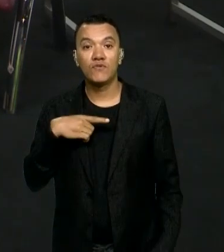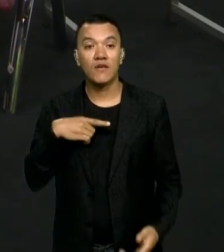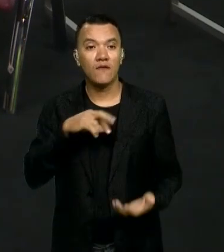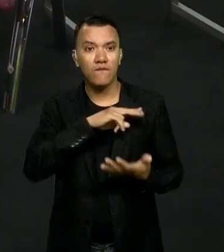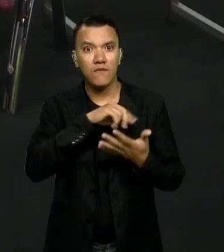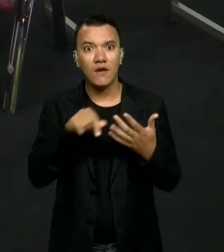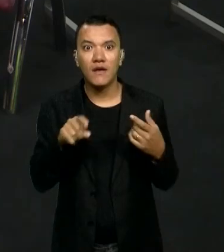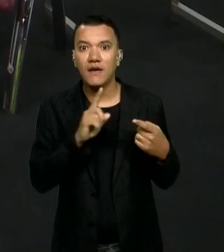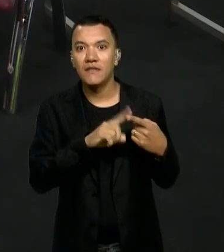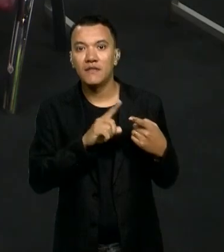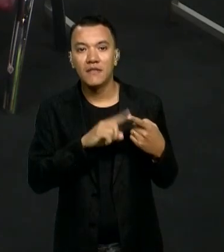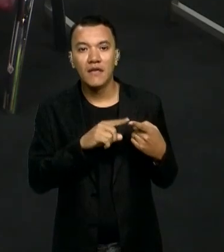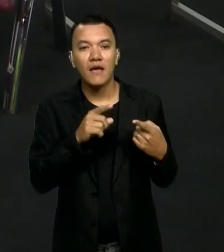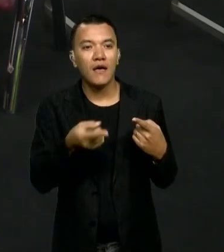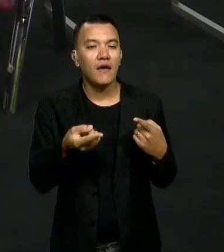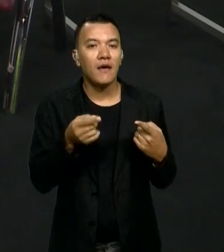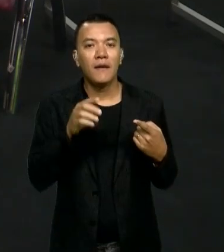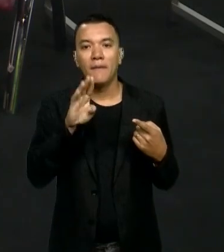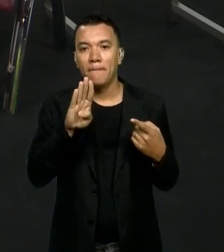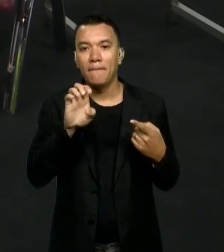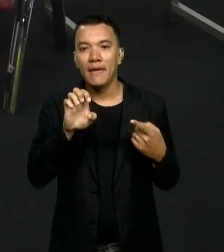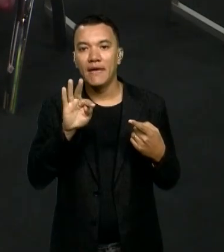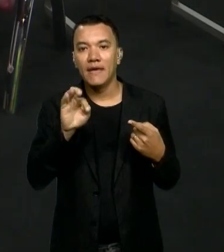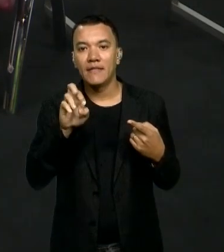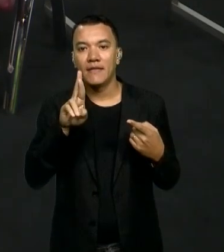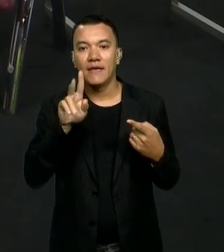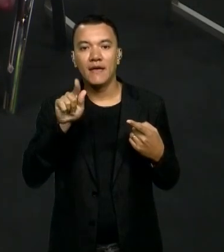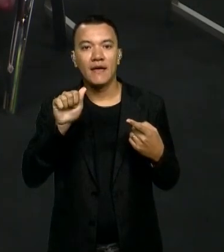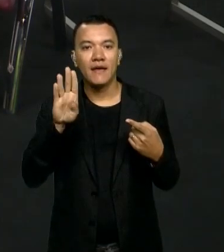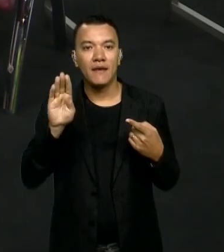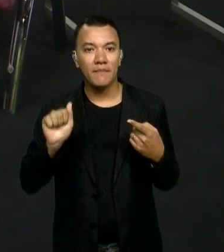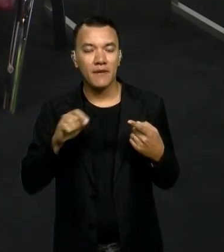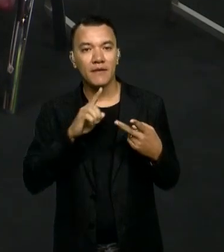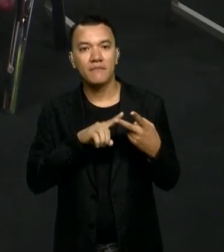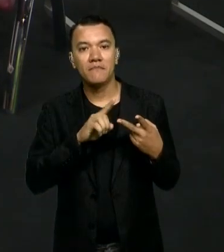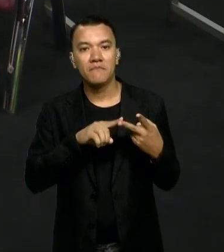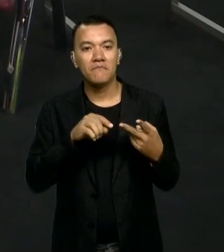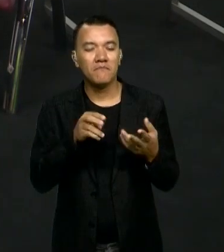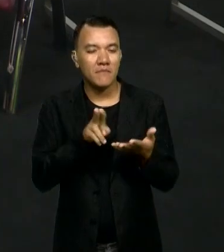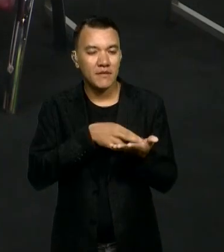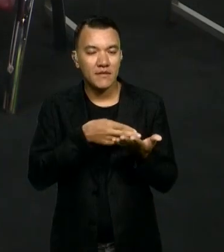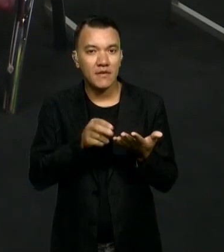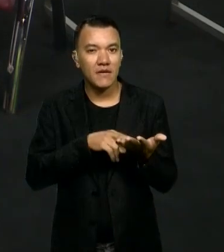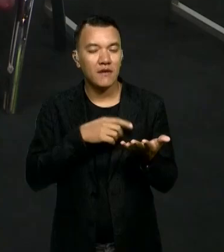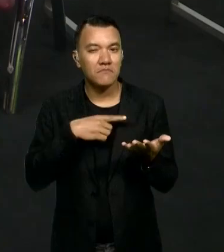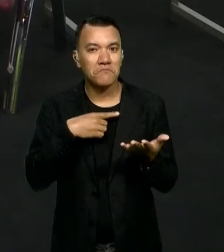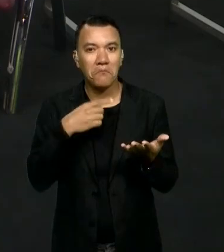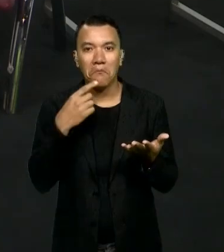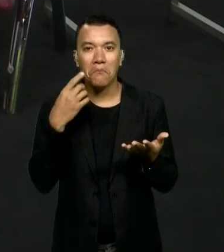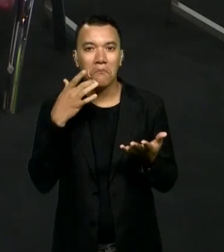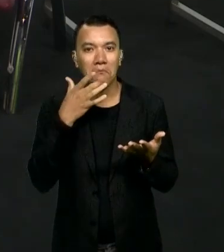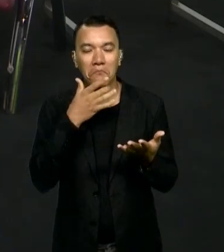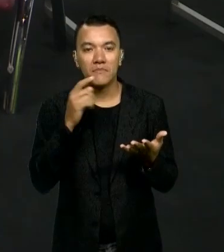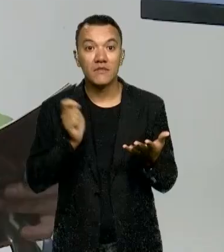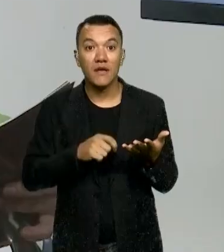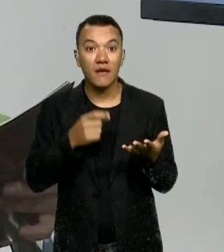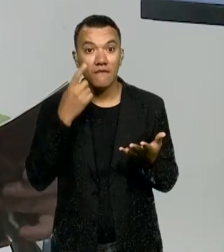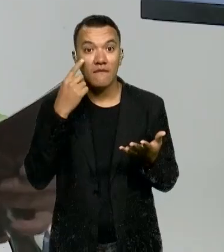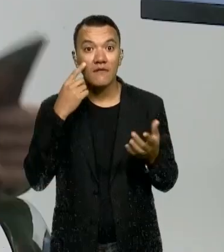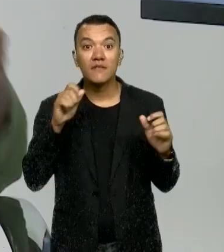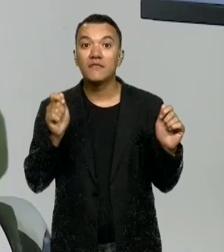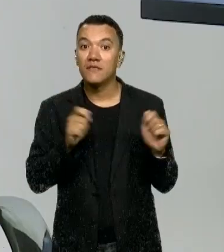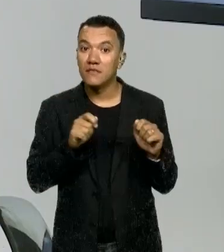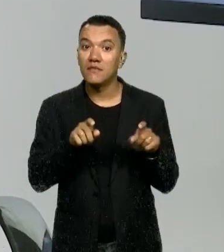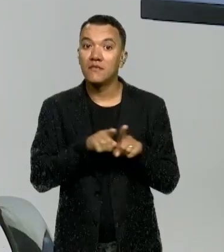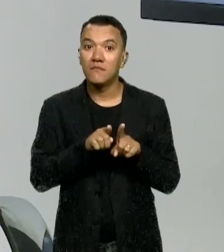Os veganos e vegetarianos, então, devem procurar, porque com certeza é maravilhoso. E estou vendo aqui também a foto de